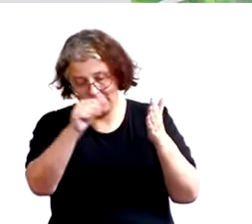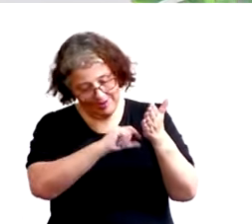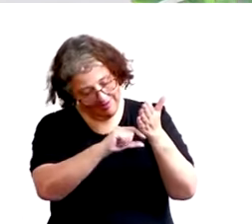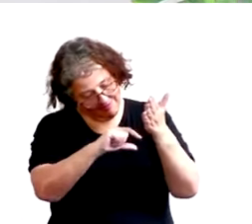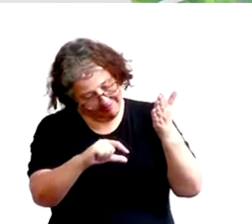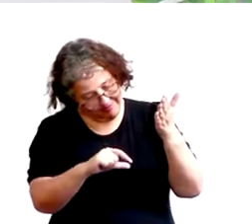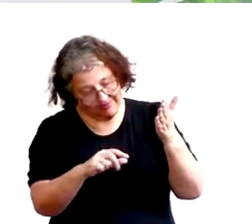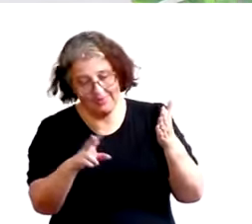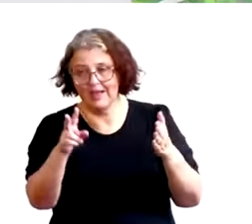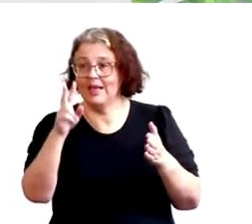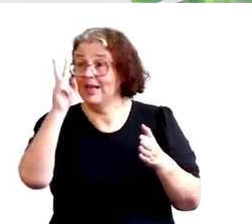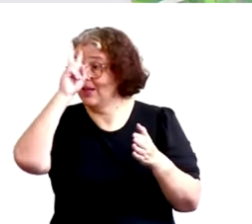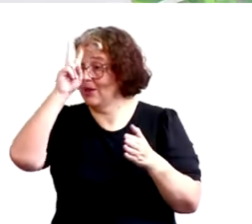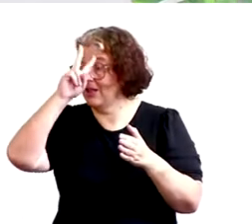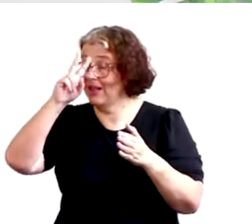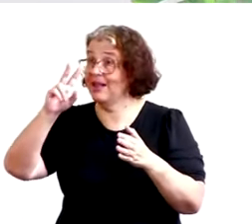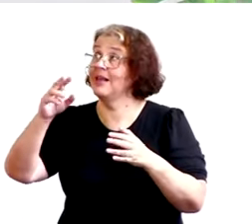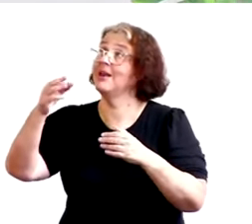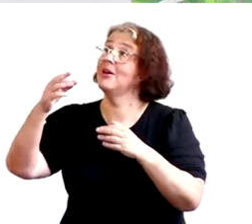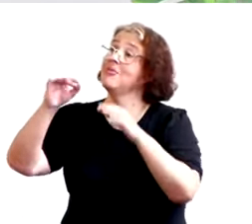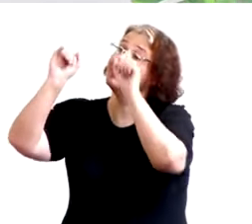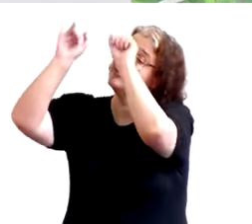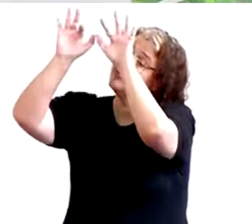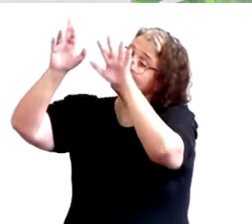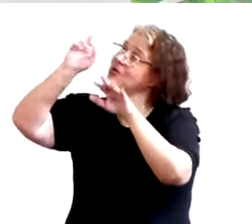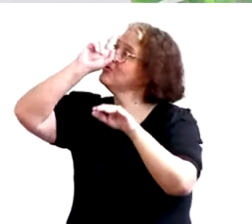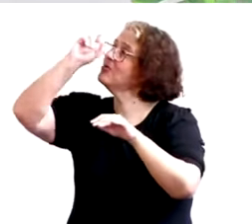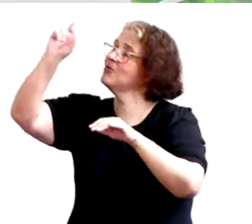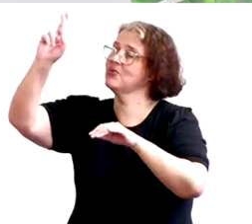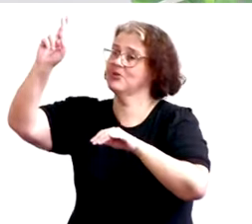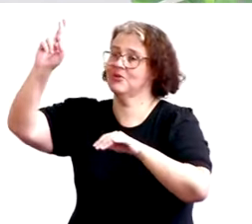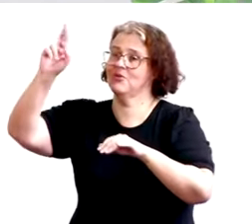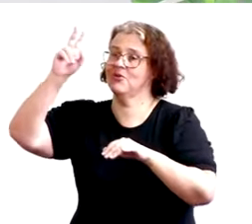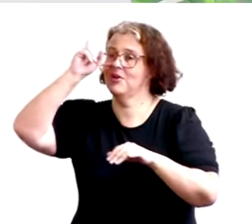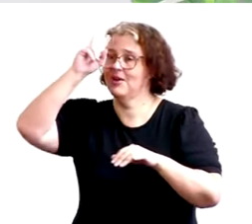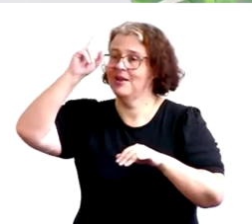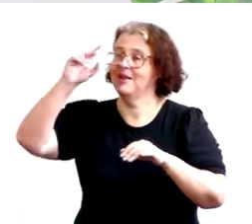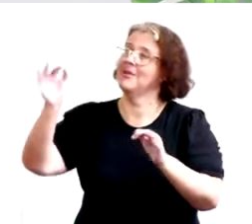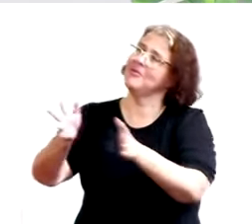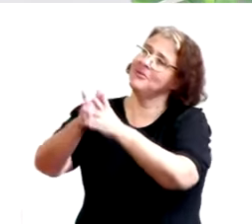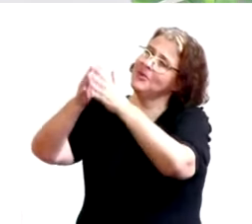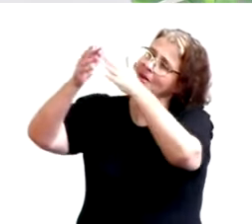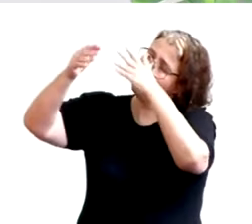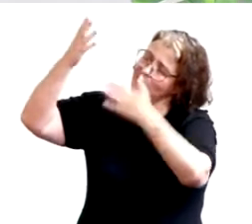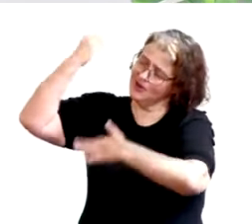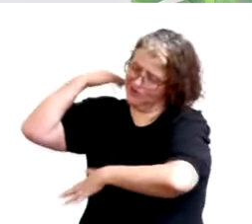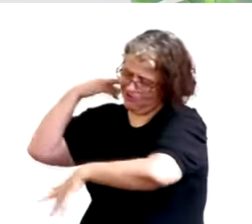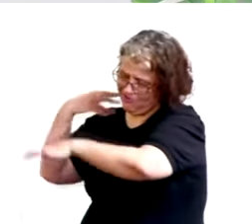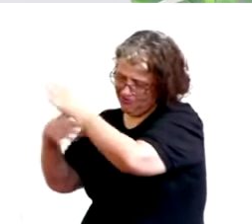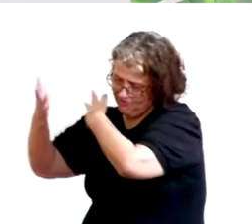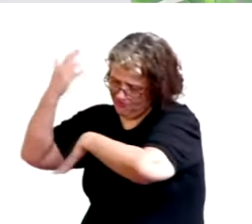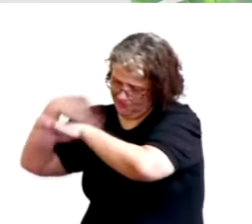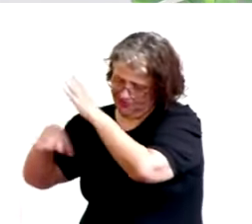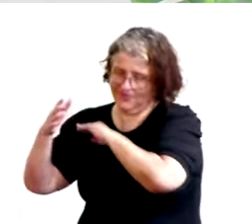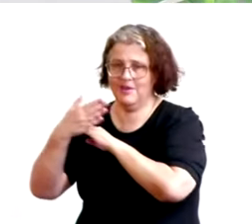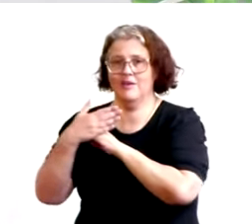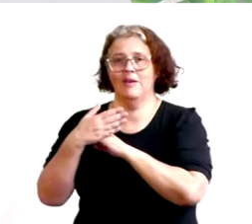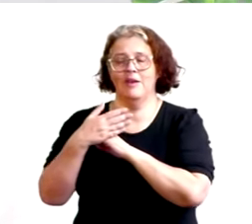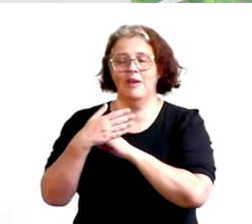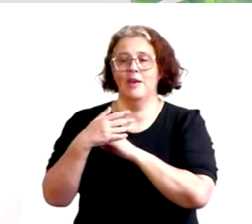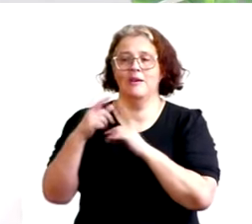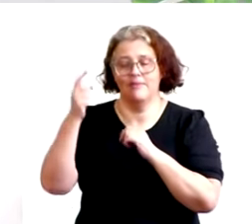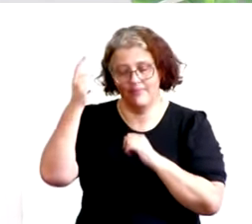recordo os feitos do senhor pois me lembro das tuas maravilhas da antiguidade consideram também